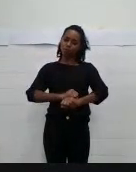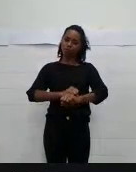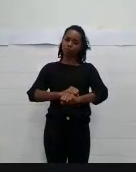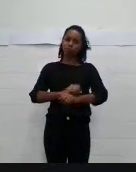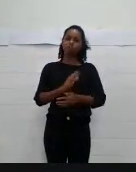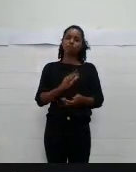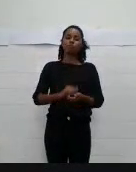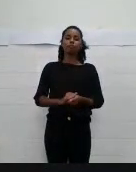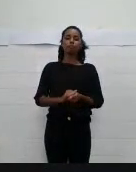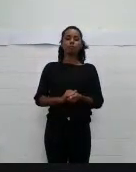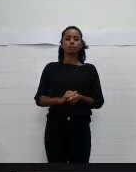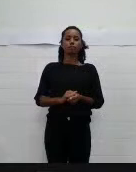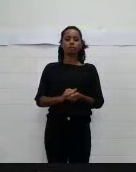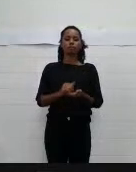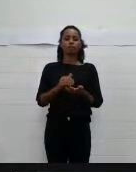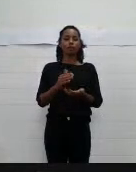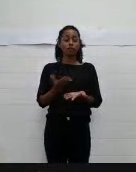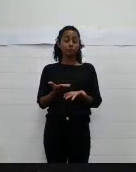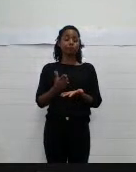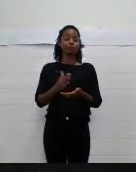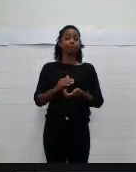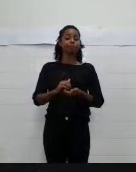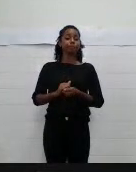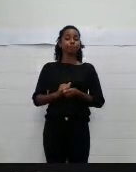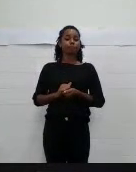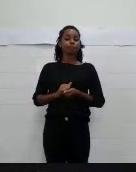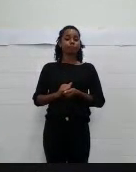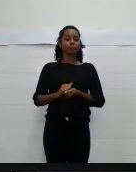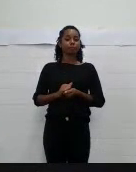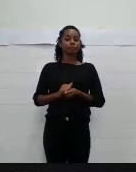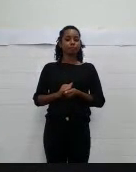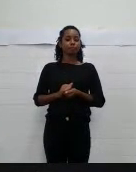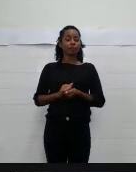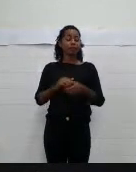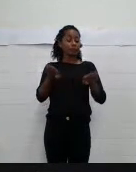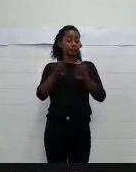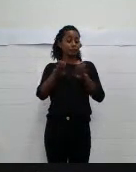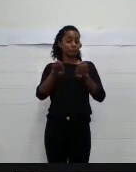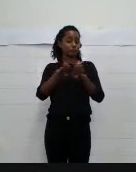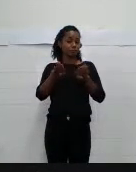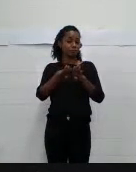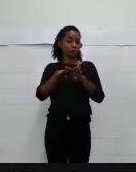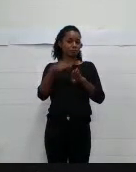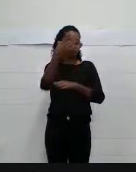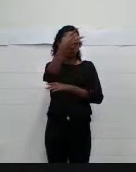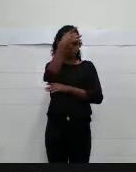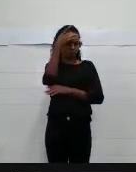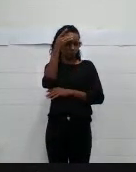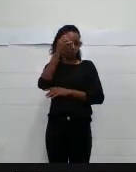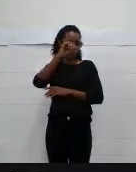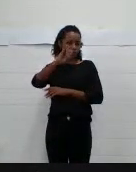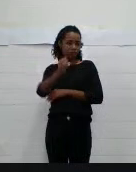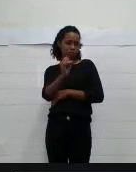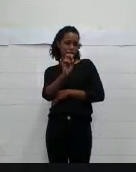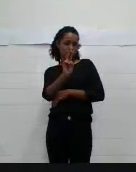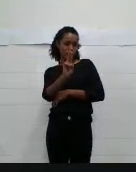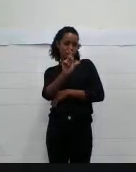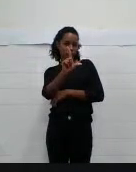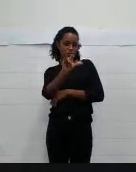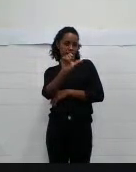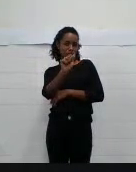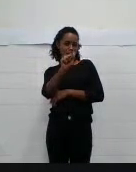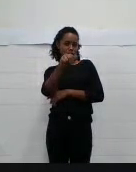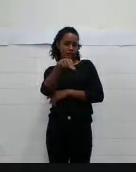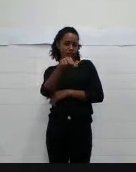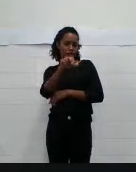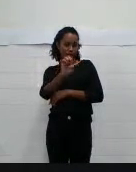escravista? Que autores se destacaram? E a Juliane Santos, que é uma aluna do mestrado daqui